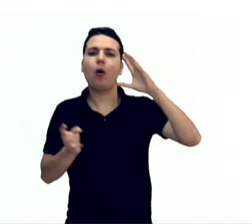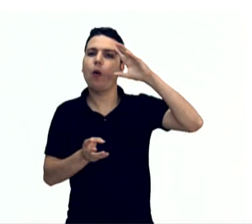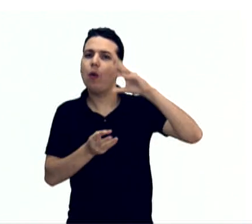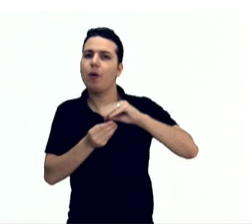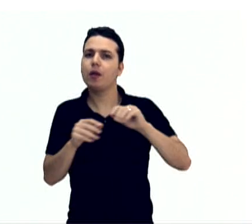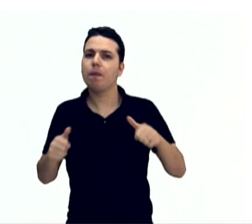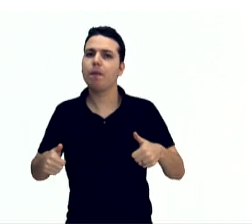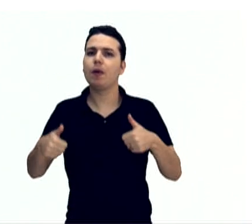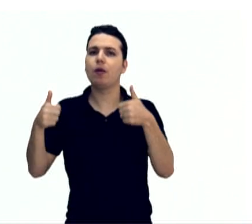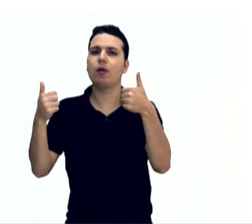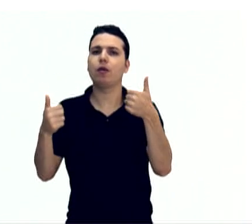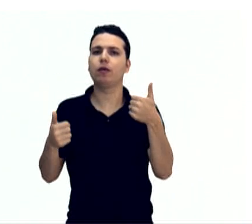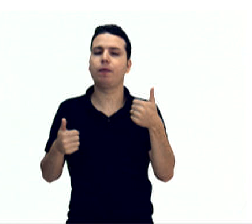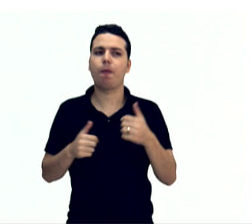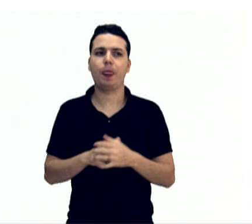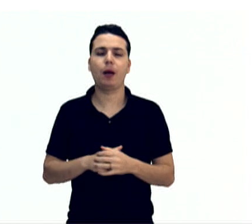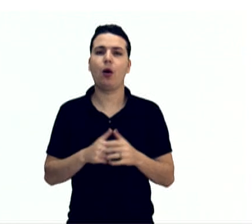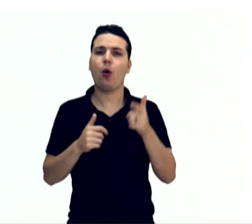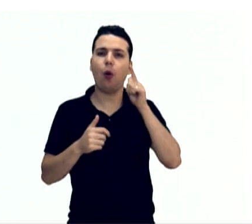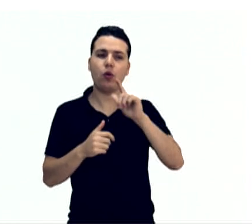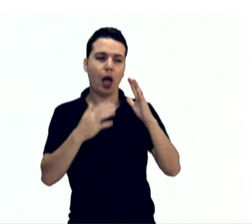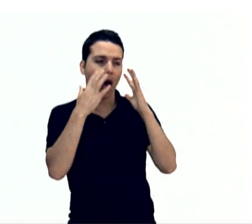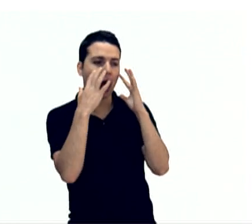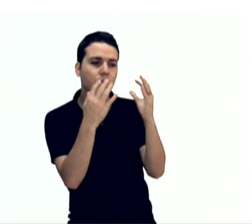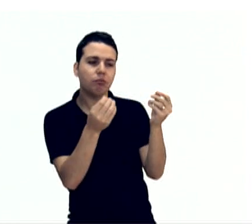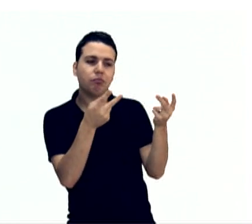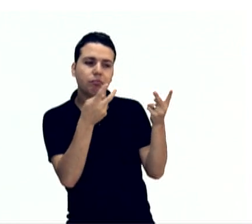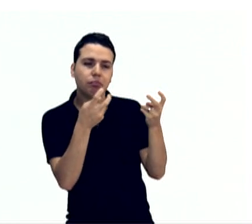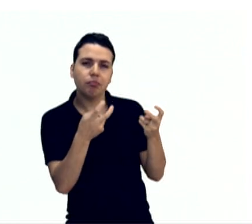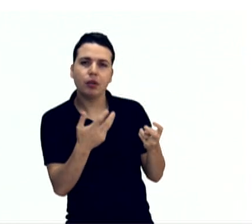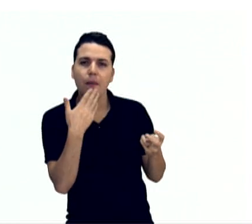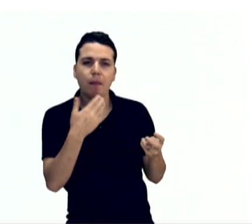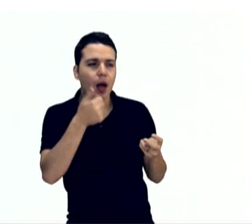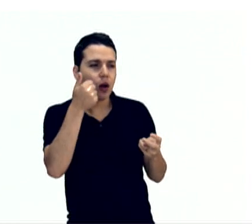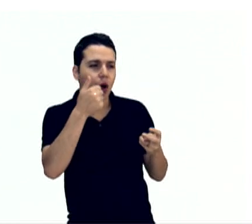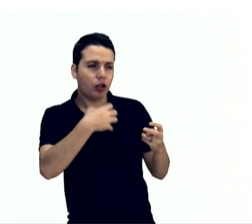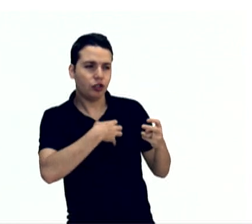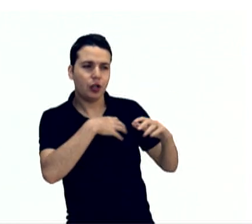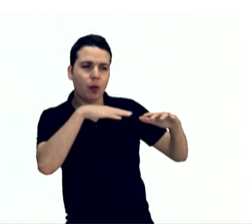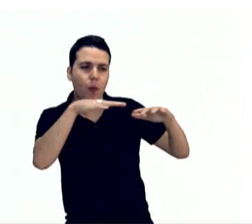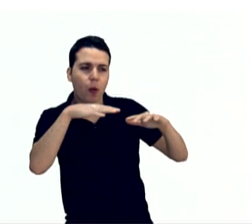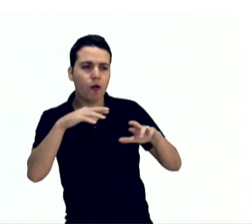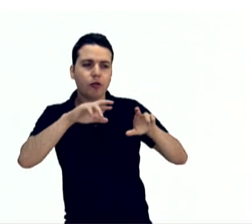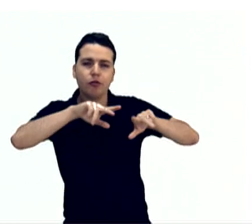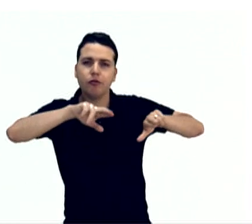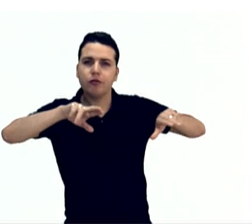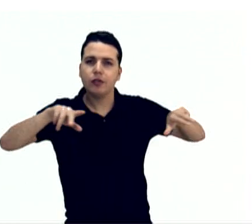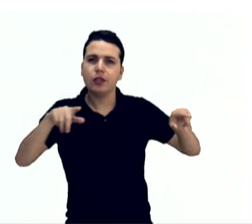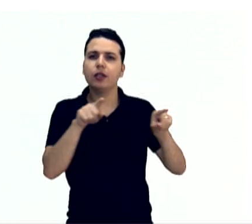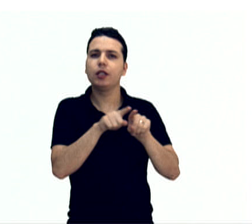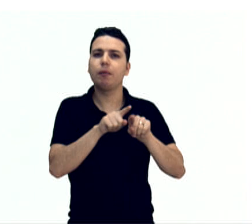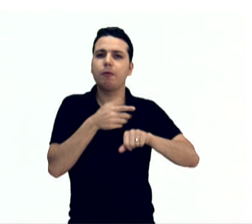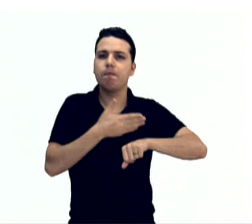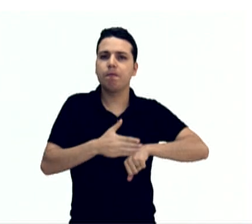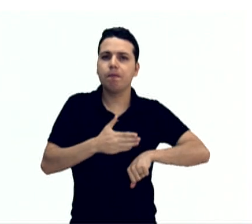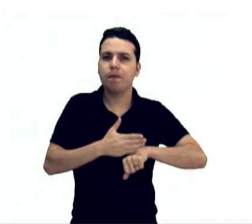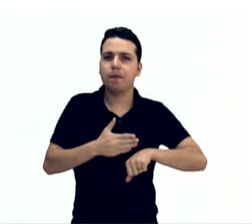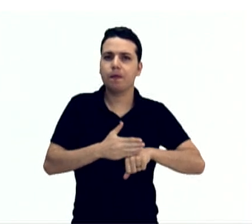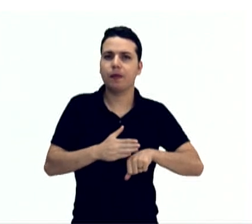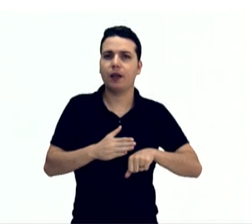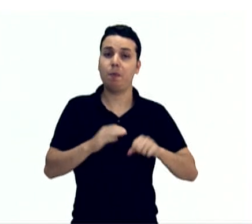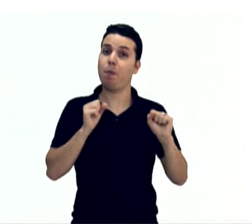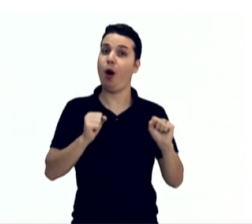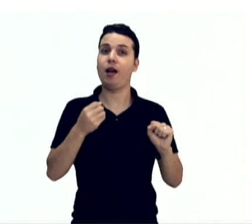visualizar, desenvolver o ouvido, a audição, perceber a diferença de um ritmo para o outro e praticar também, nem que seja com a